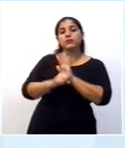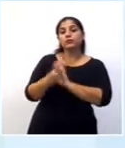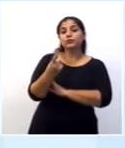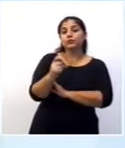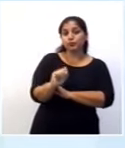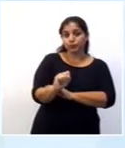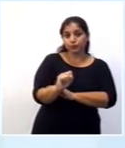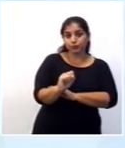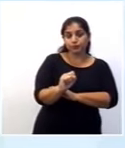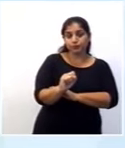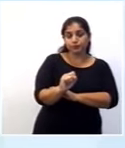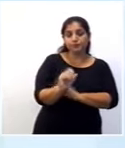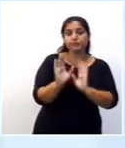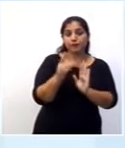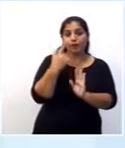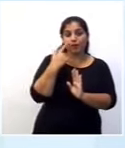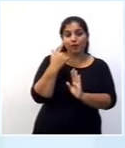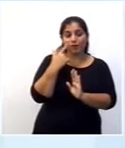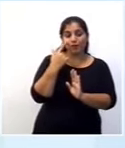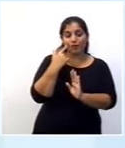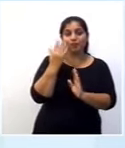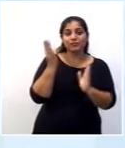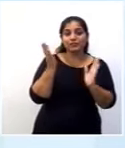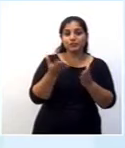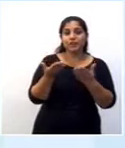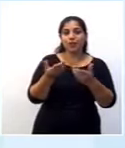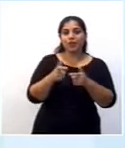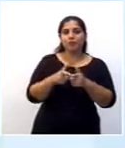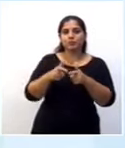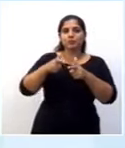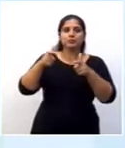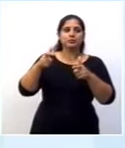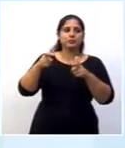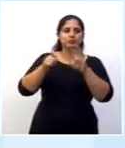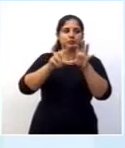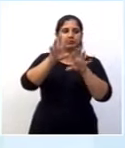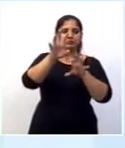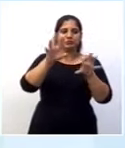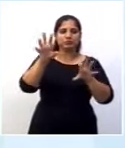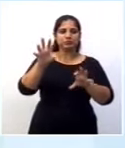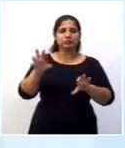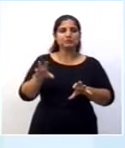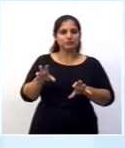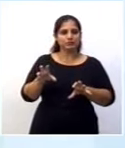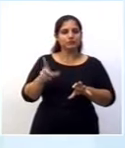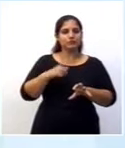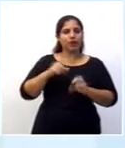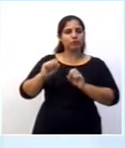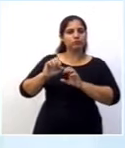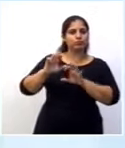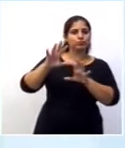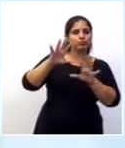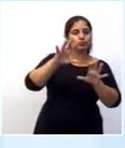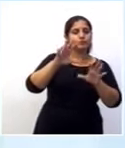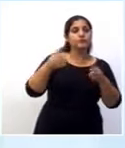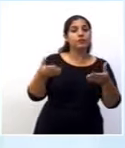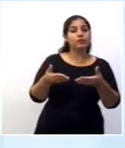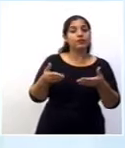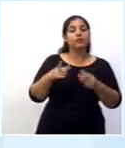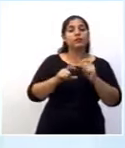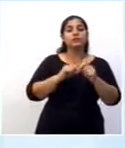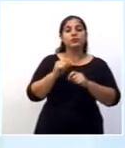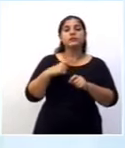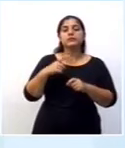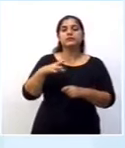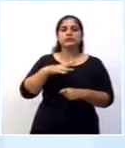XVIII. Olha como nós já tivemos aí uma expansão geoeconômica pelo nosso território. Então, nós vamos ter aqui